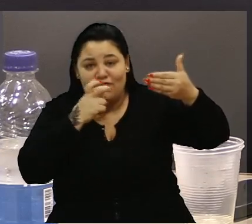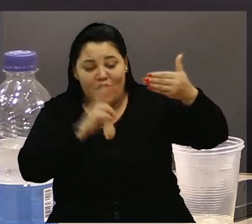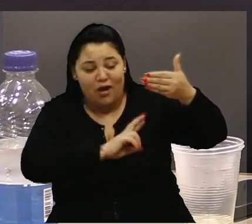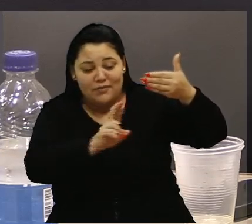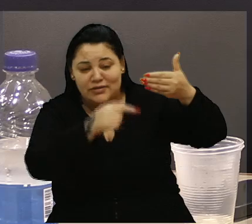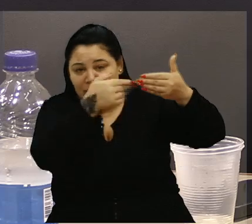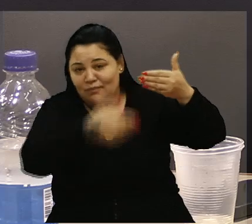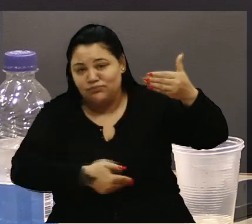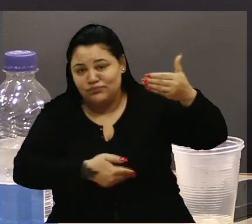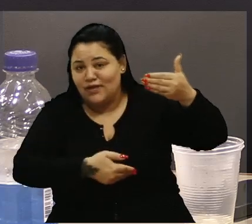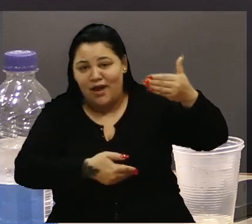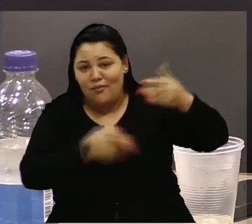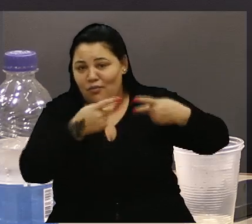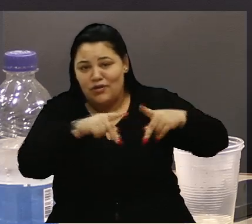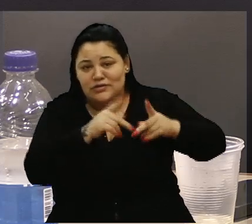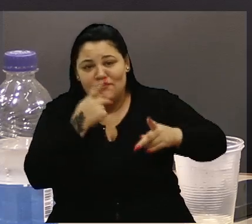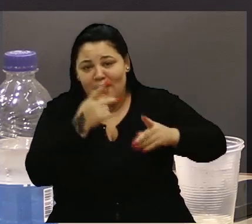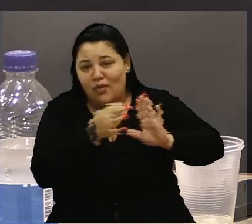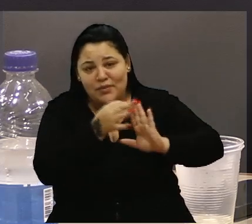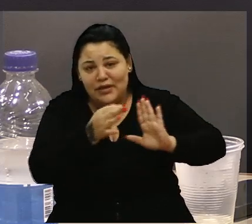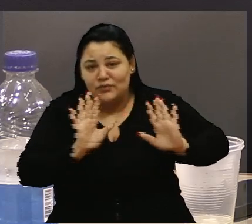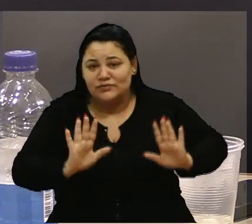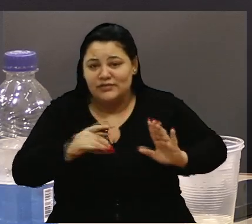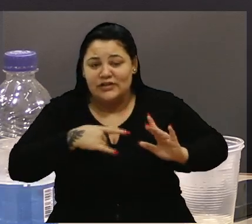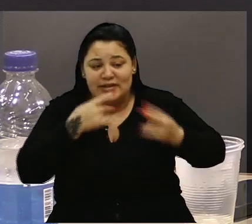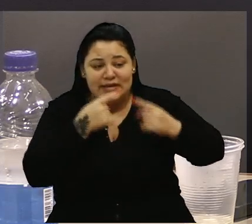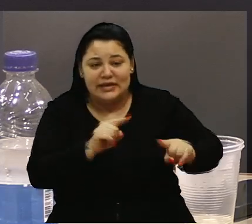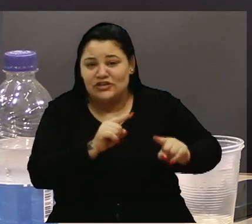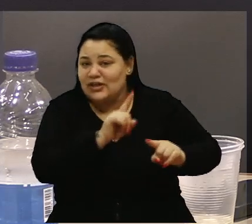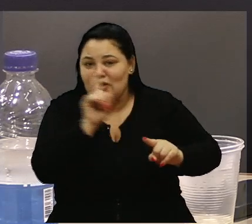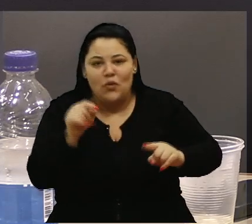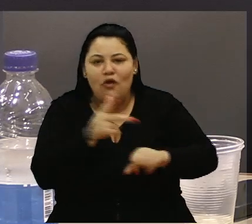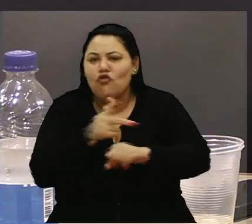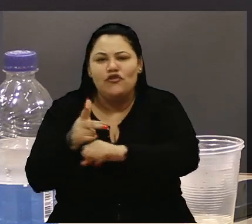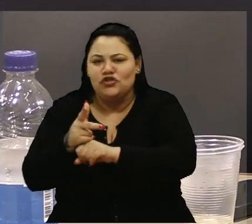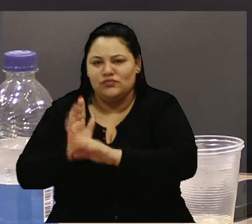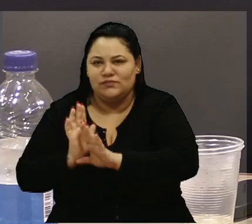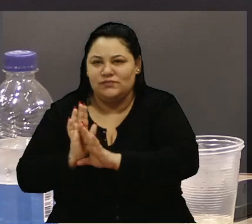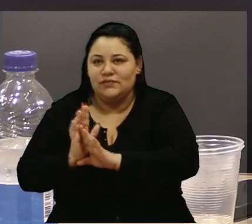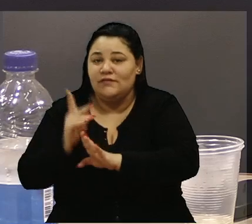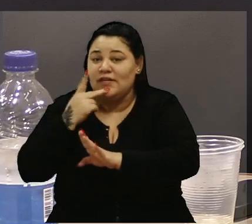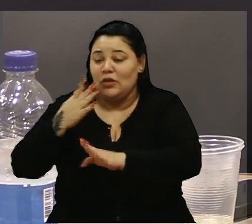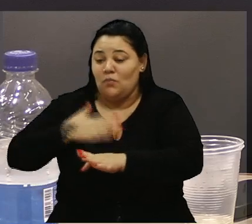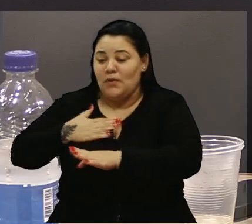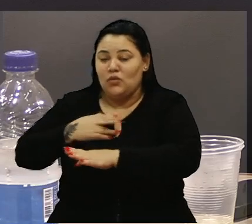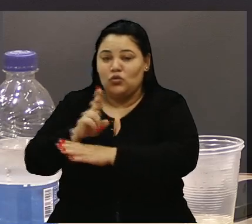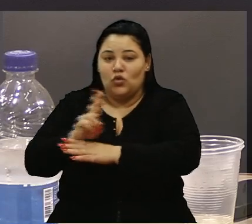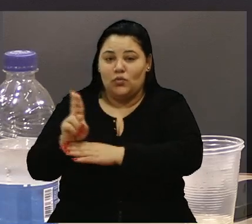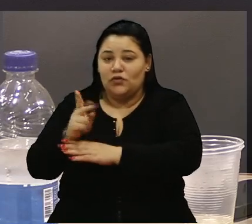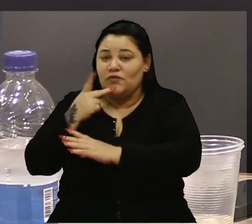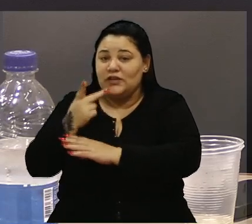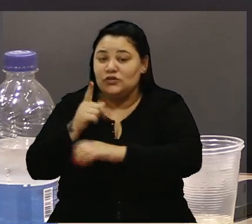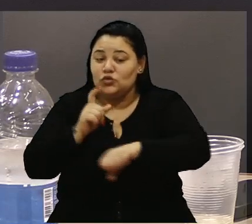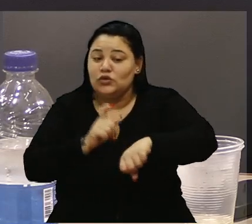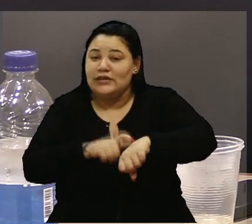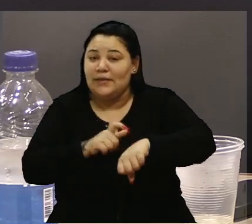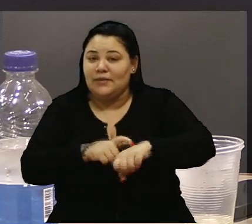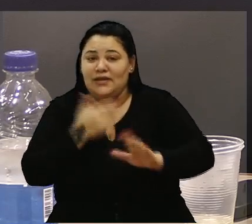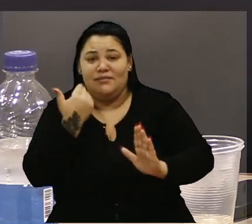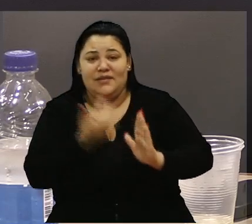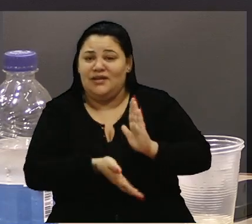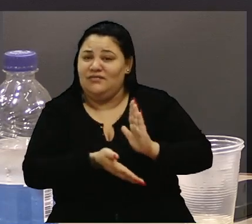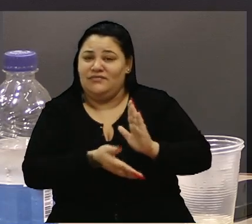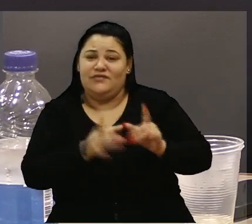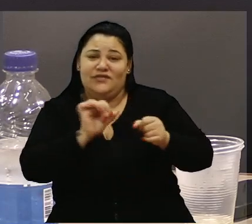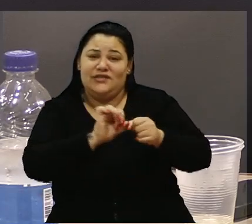da população sobre o vídeo dele. Então a nossa crítica não é do vídeo, mas aqui falando em meu nome, é a questão do tempo que ele perdeu fazendo aquele vídeo,